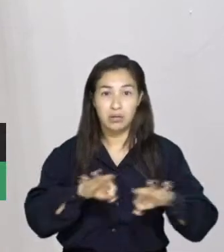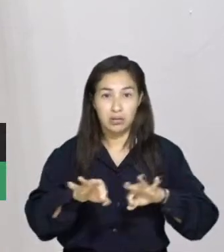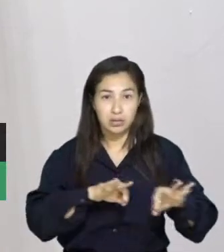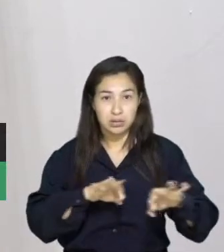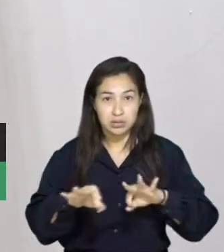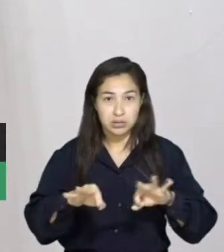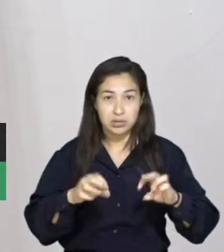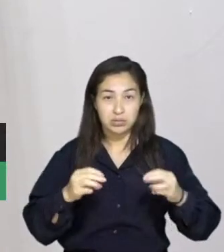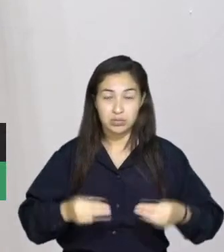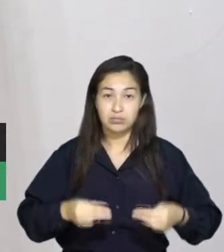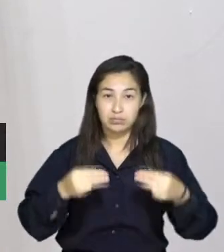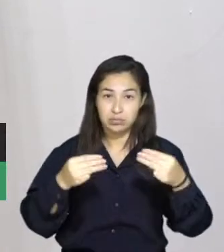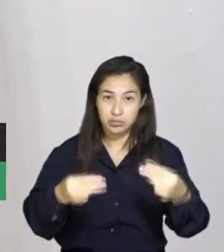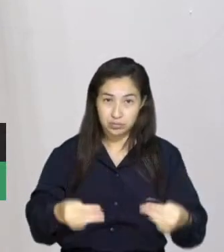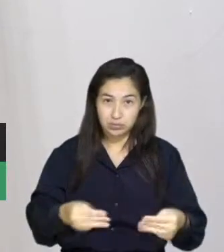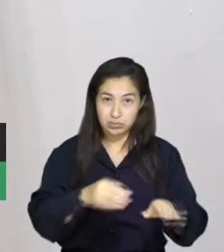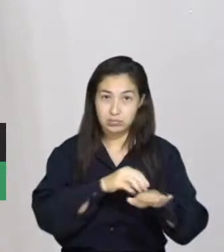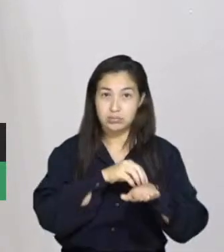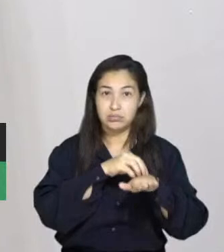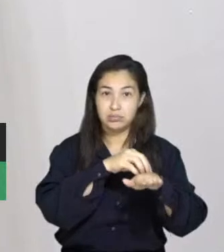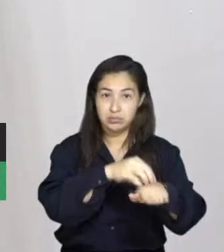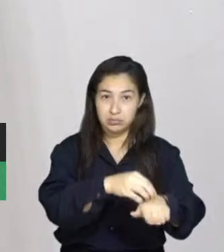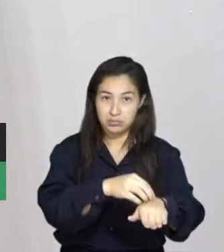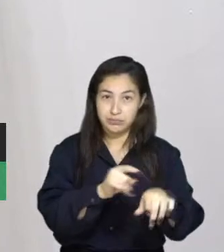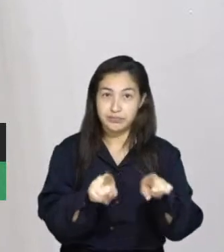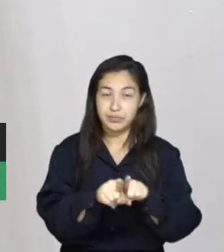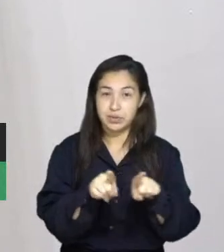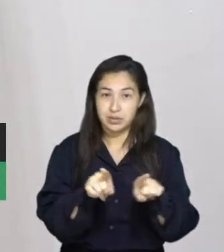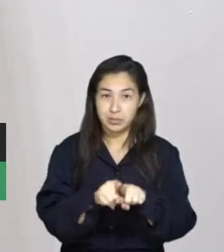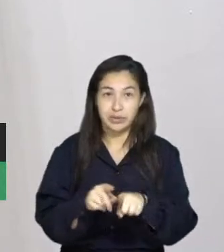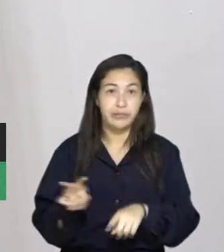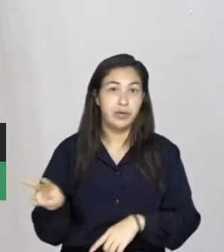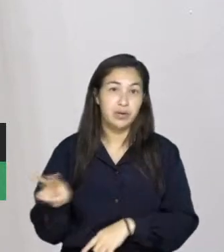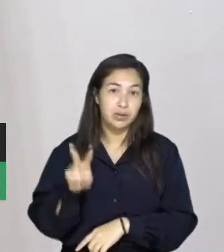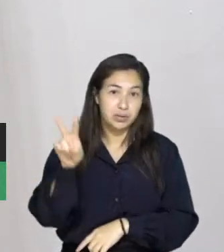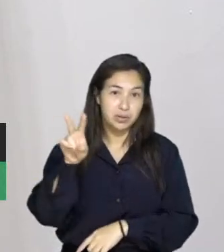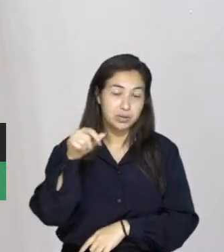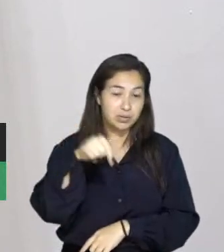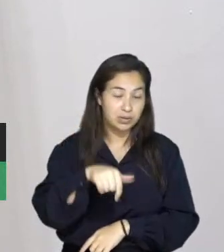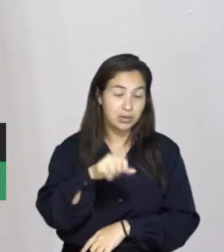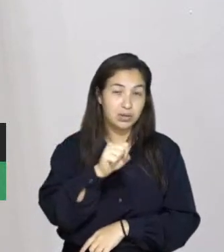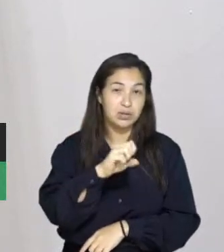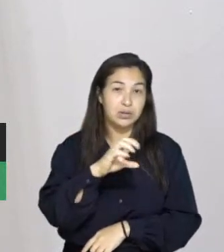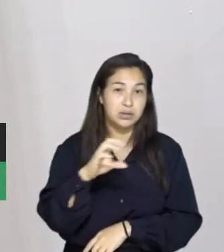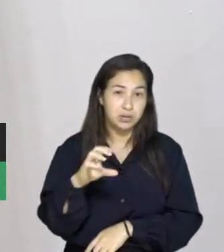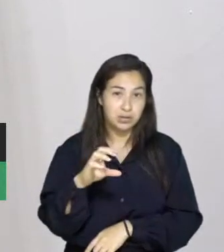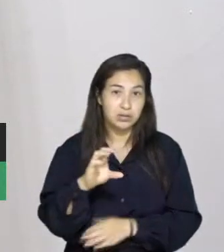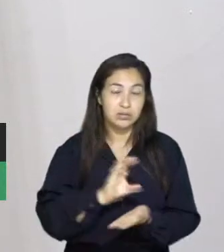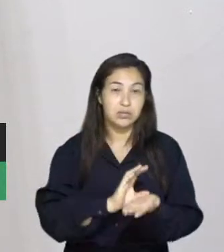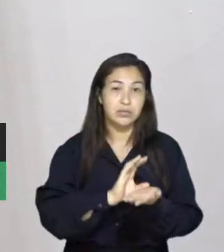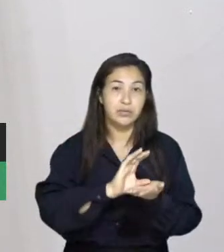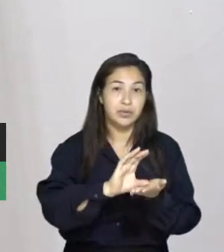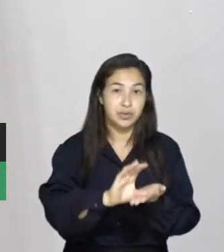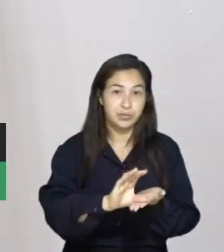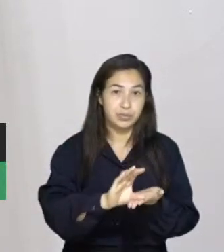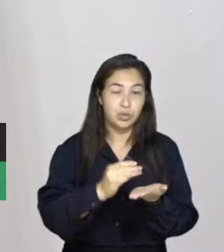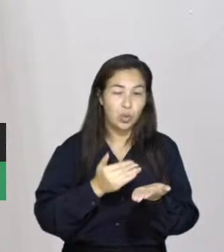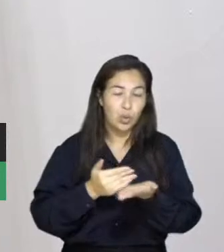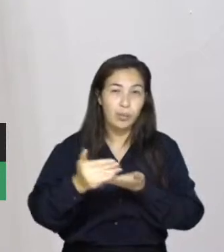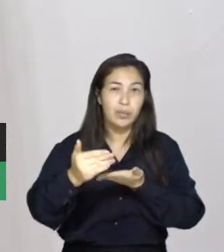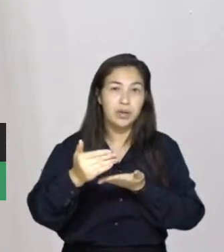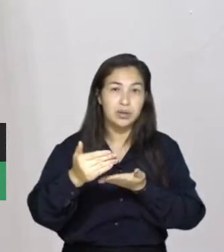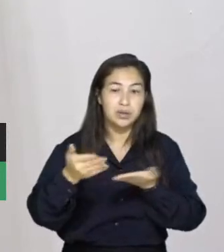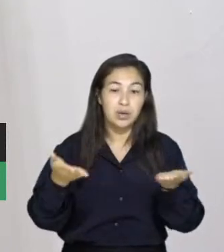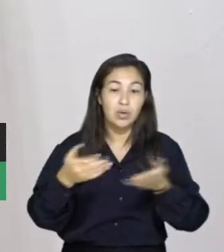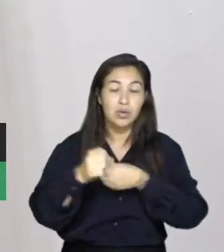do Ministério dos Transportes e também a valorização de Santa Catarina nos investimentos que aqui serão feitos ao longo desse